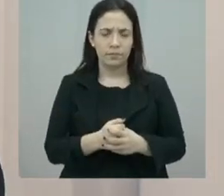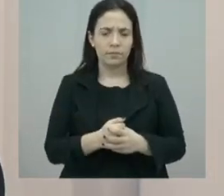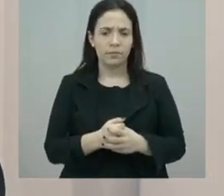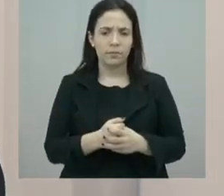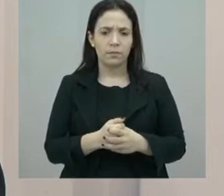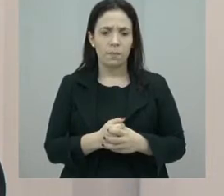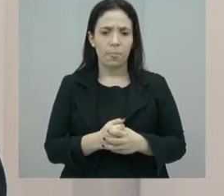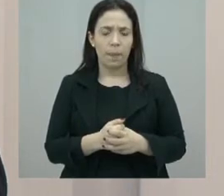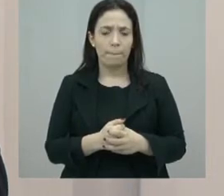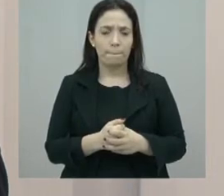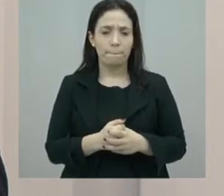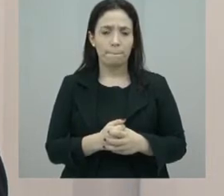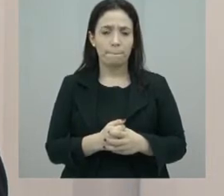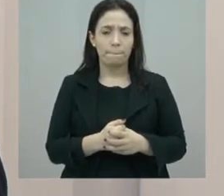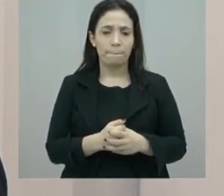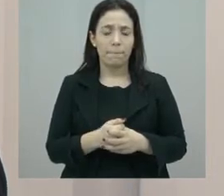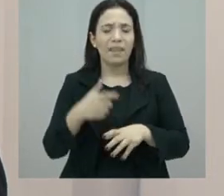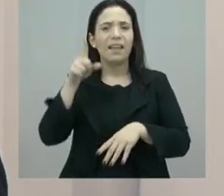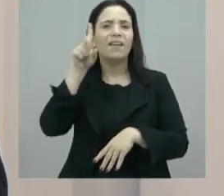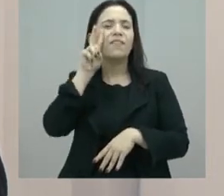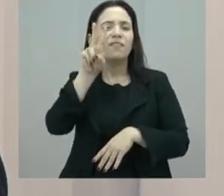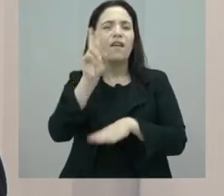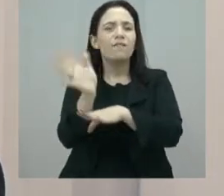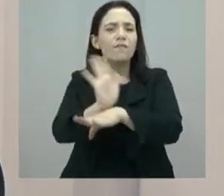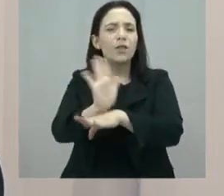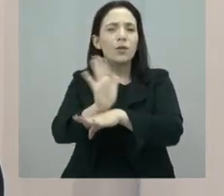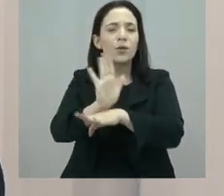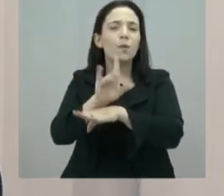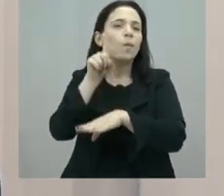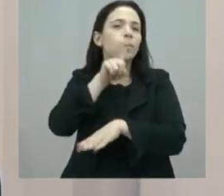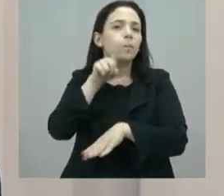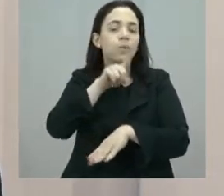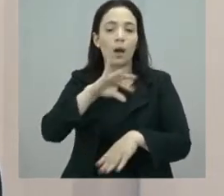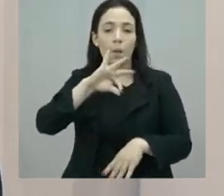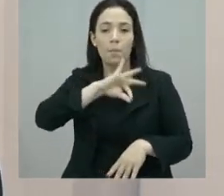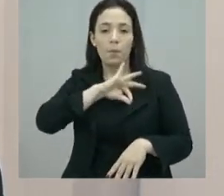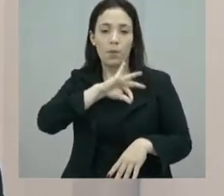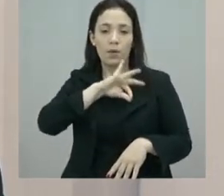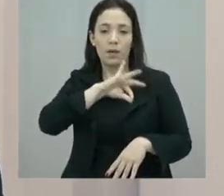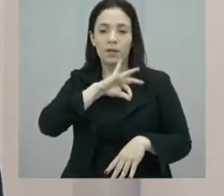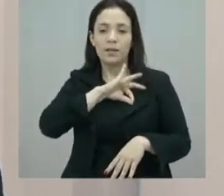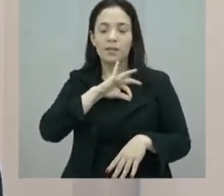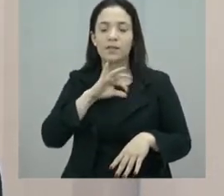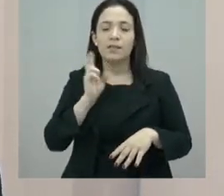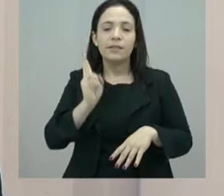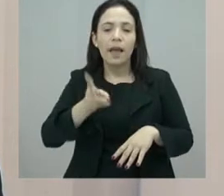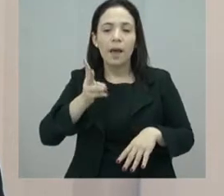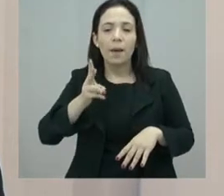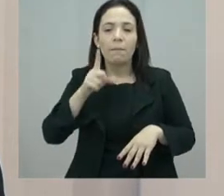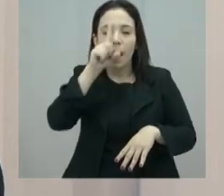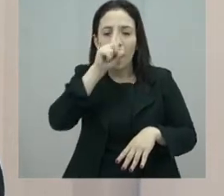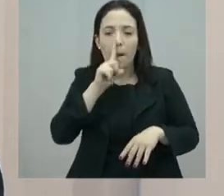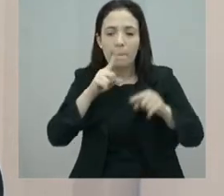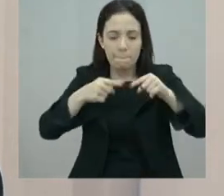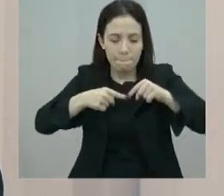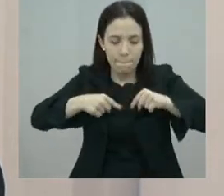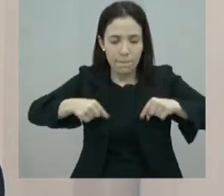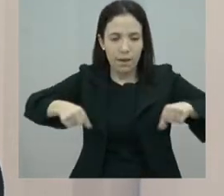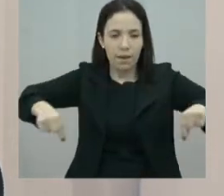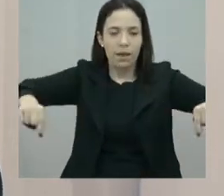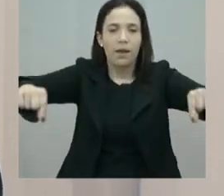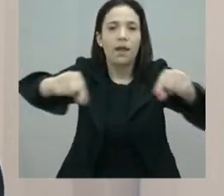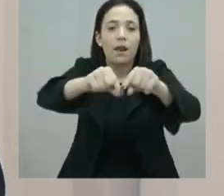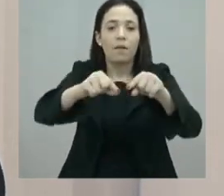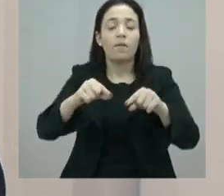de usar a analogia de que naqueles filmes americanos a polícia coloca aquela fita amarela em torno do local do crime.